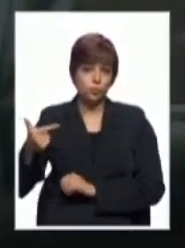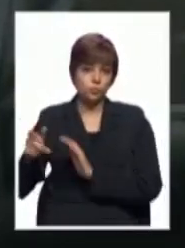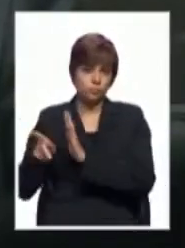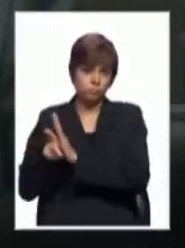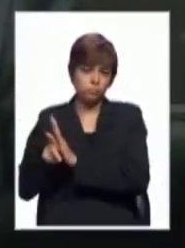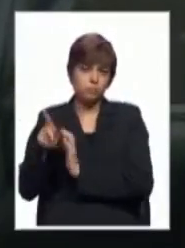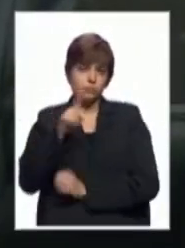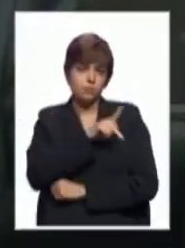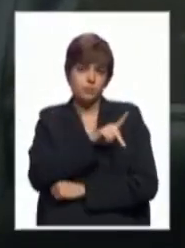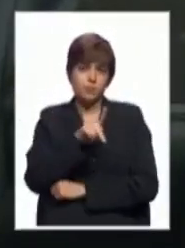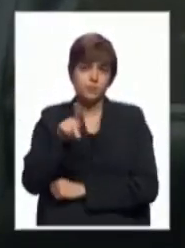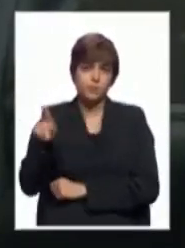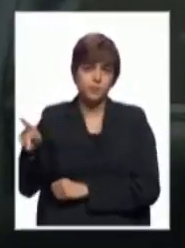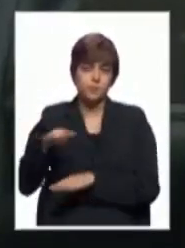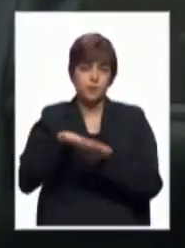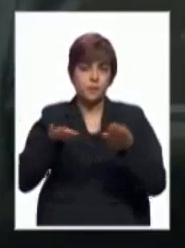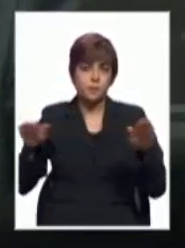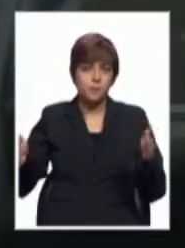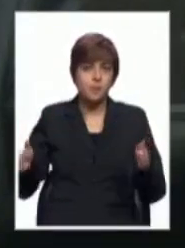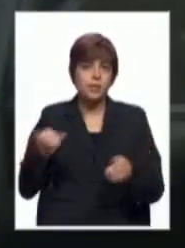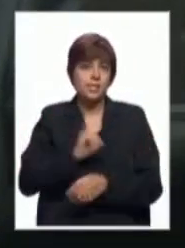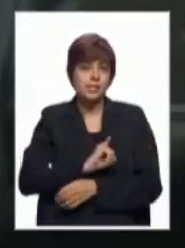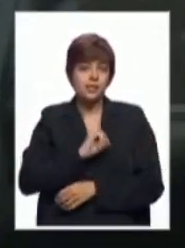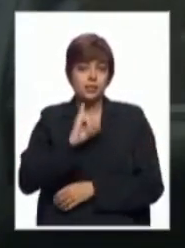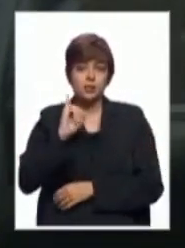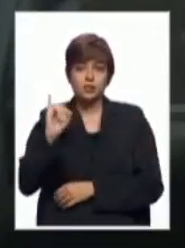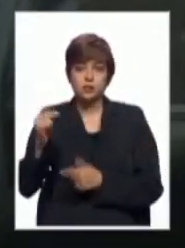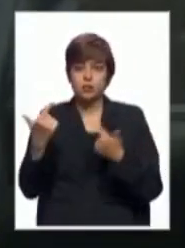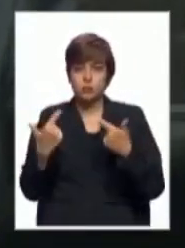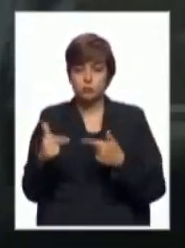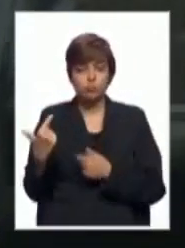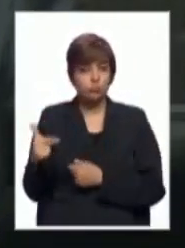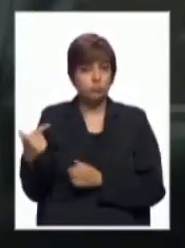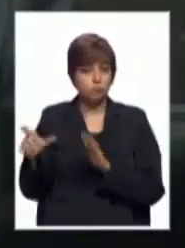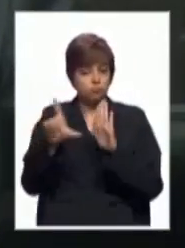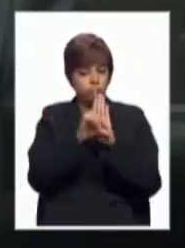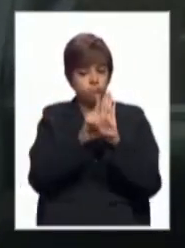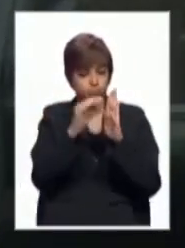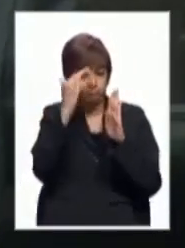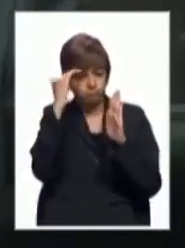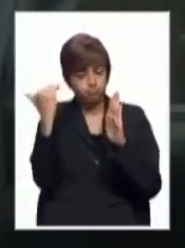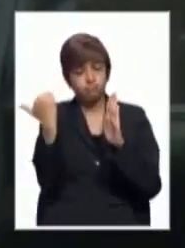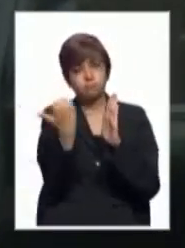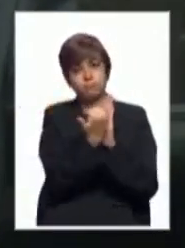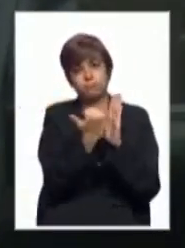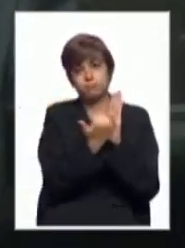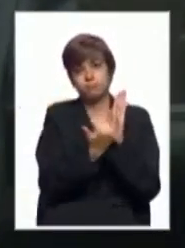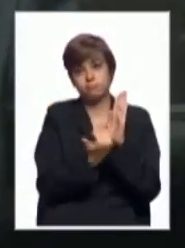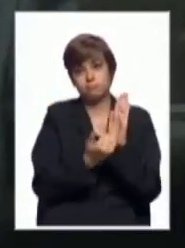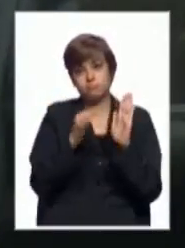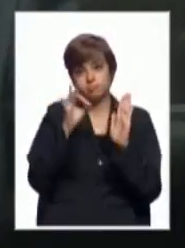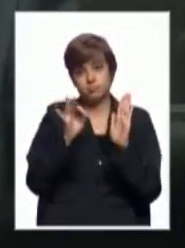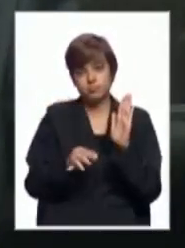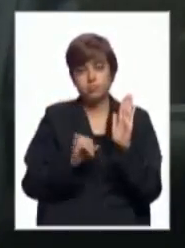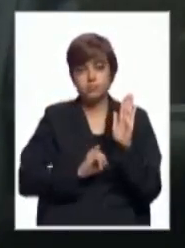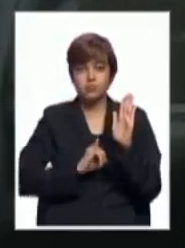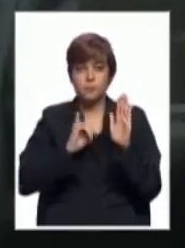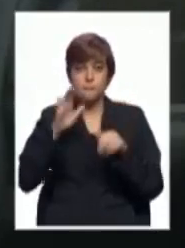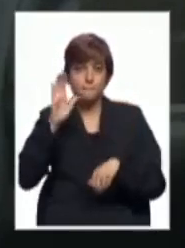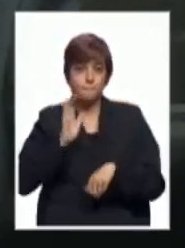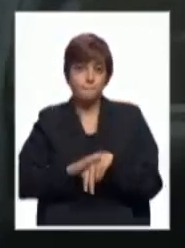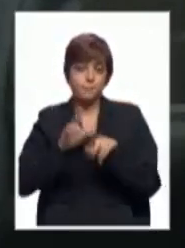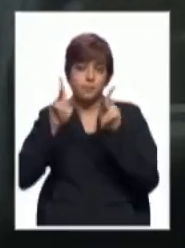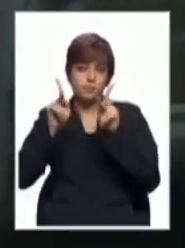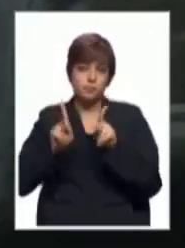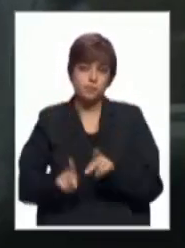da Assembleia se não for atendido o disposto no item anterior, decidindo-se a eleição por maioria simples de